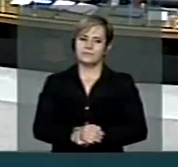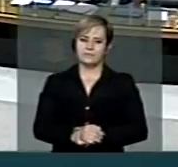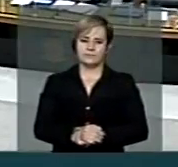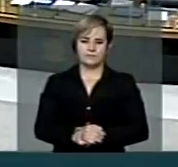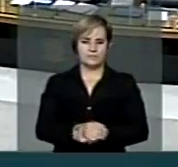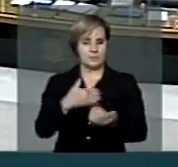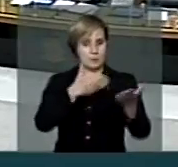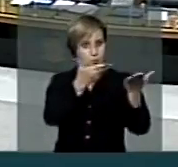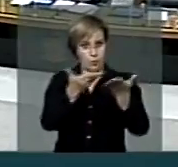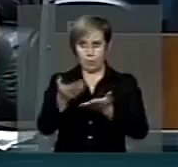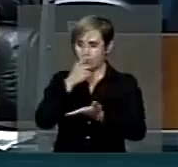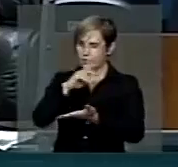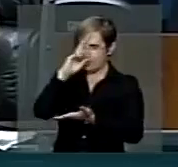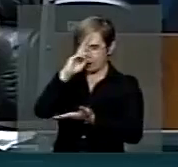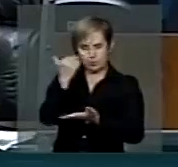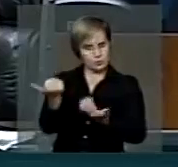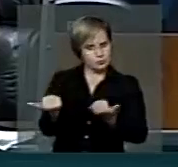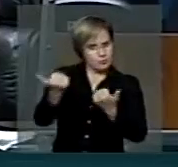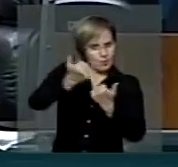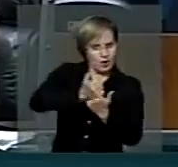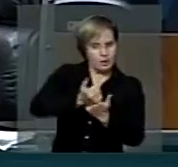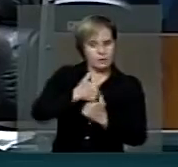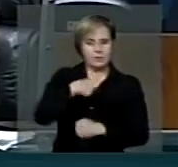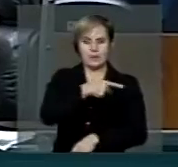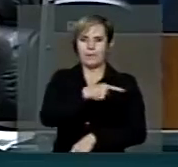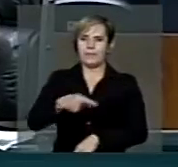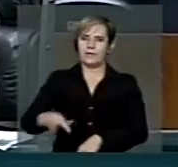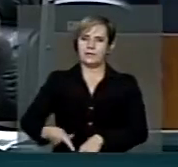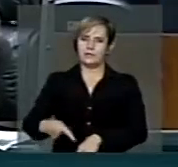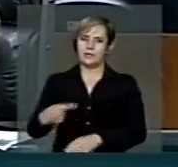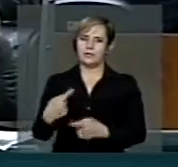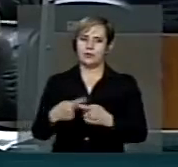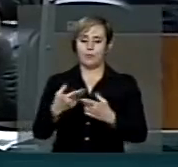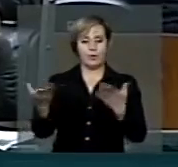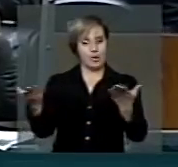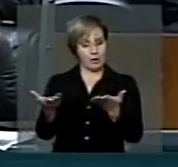convidá-lo, Vossa Excelência, para que possa assumir a